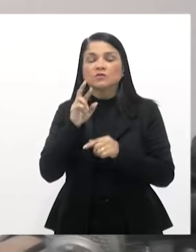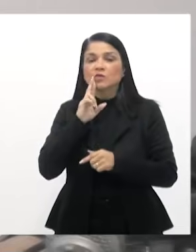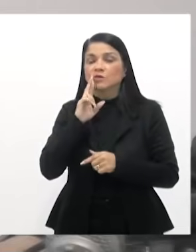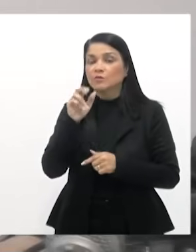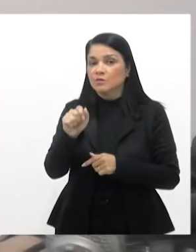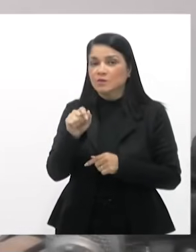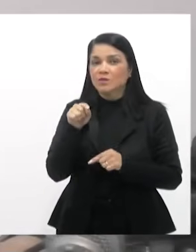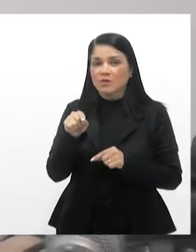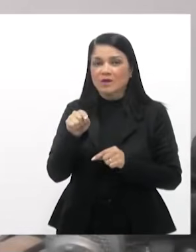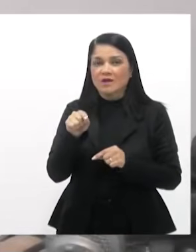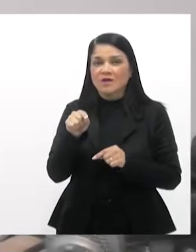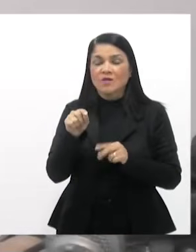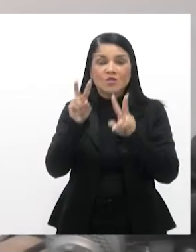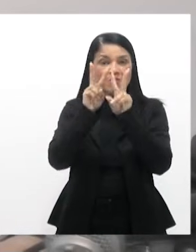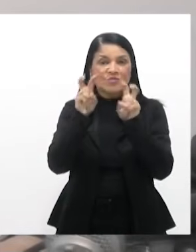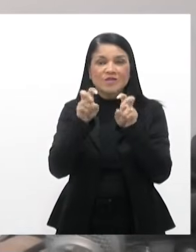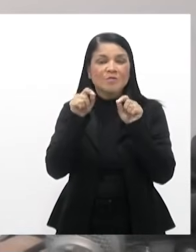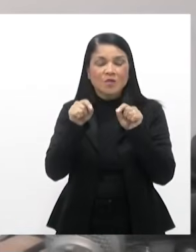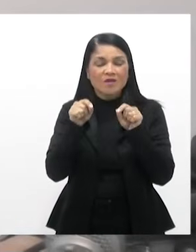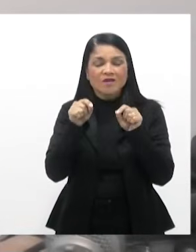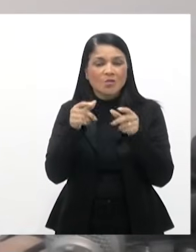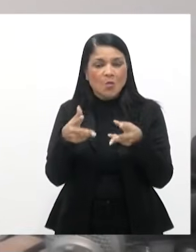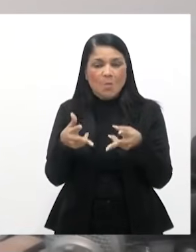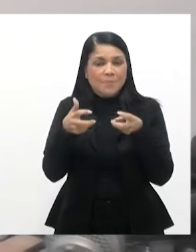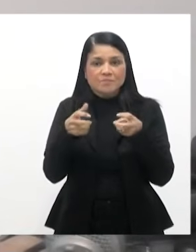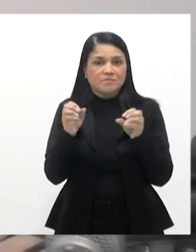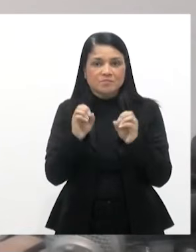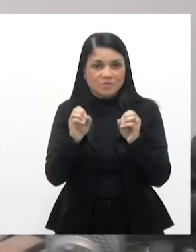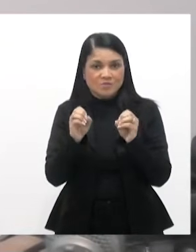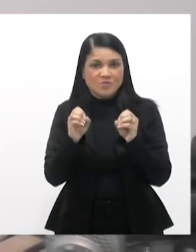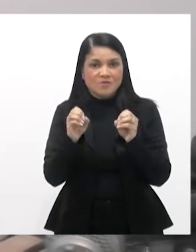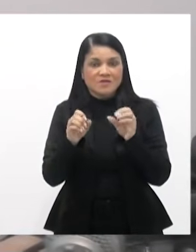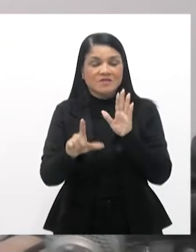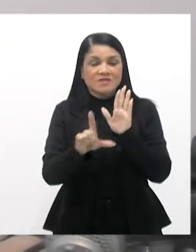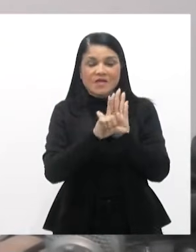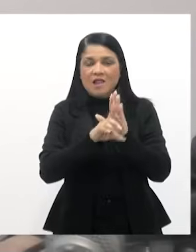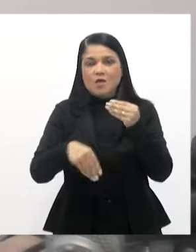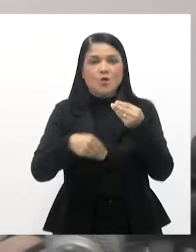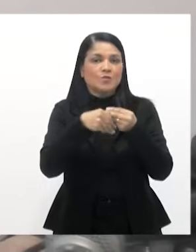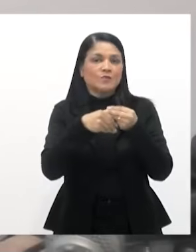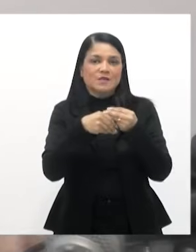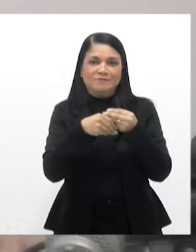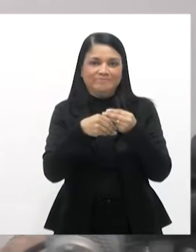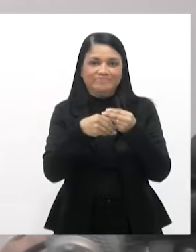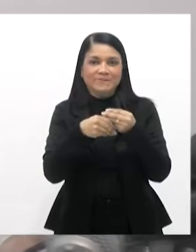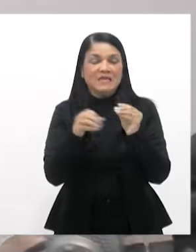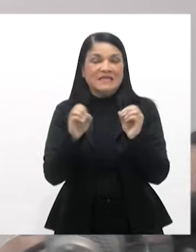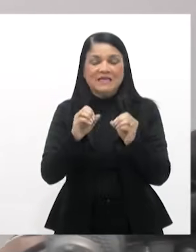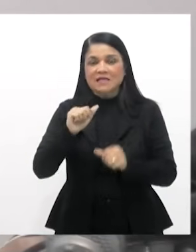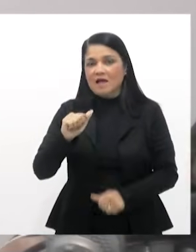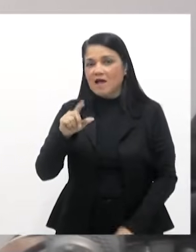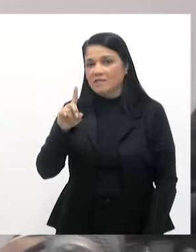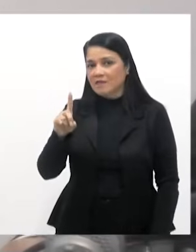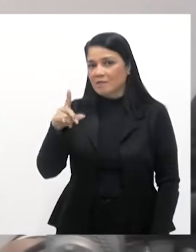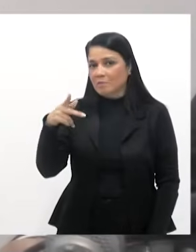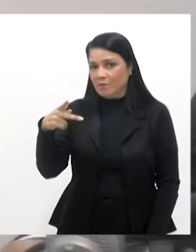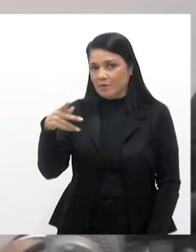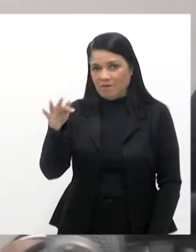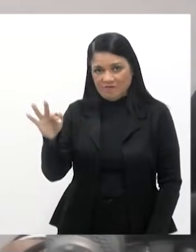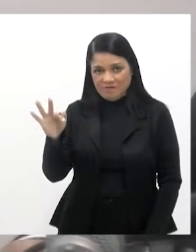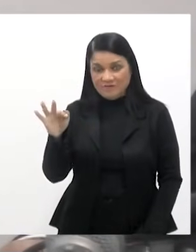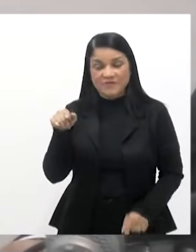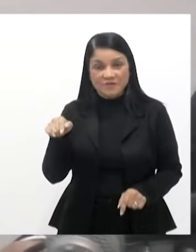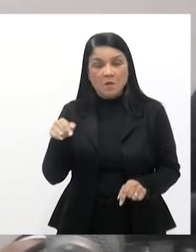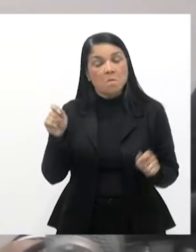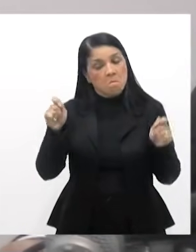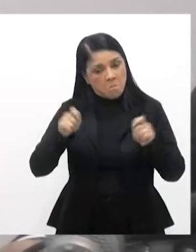literal que não foi observada nas leis complementares e nem na DPF. Isto é uma questão. E isto